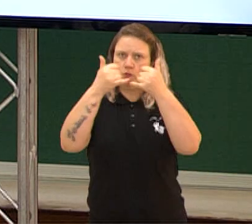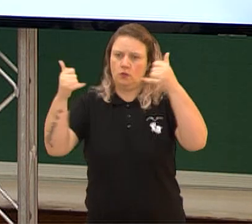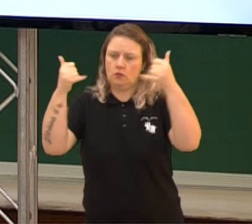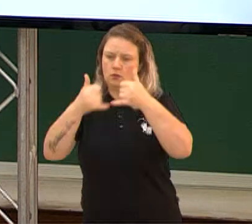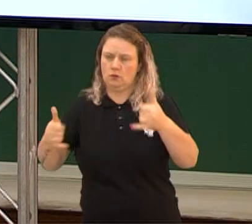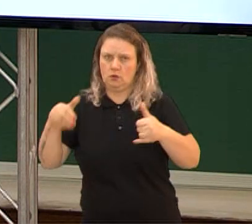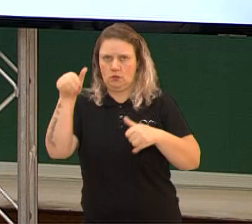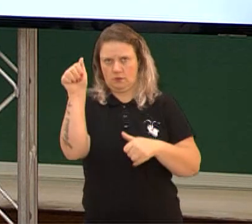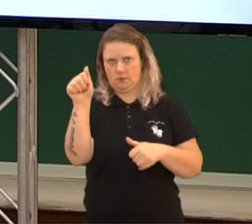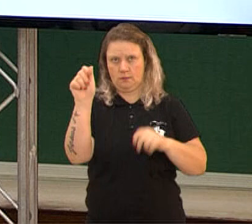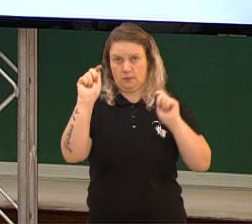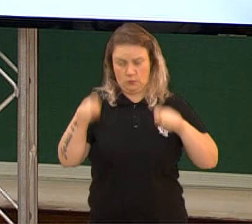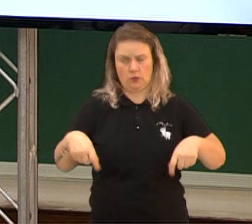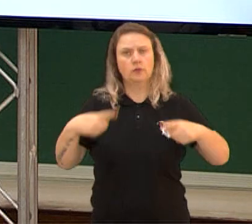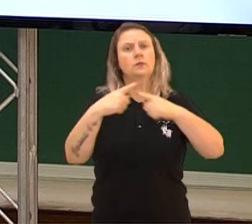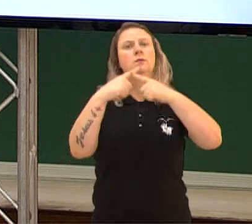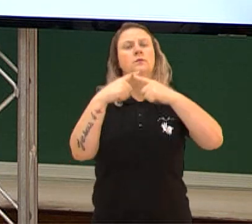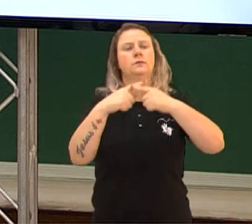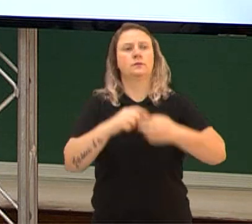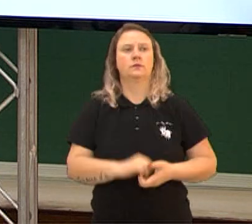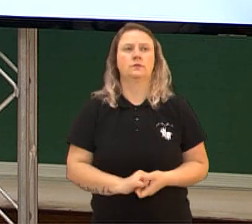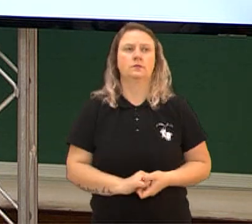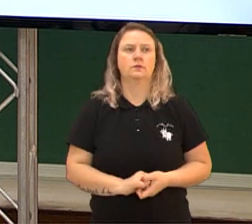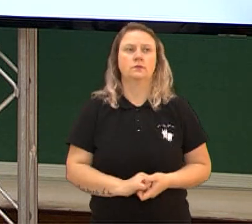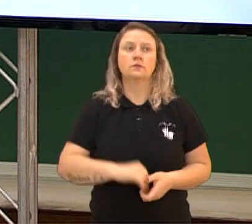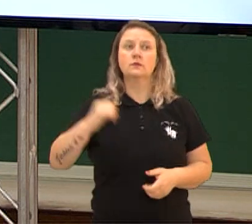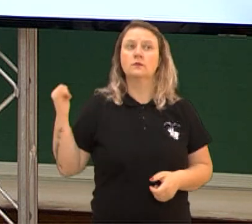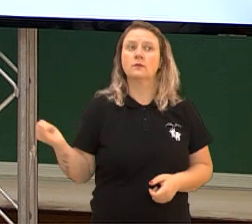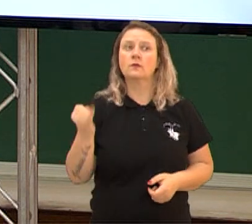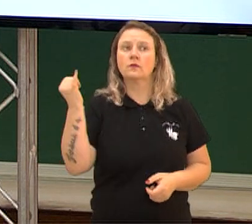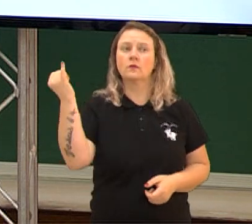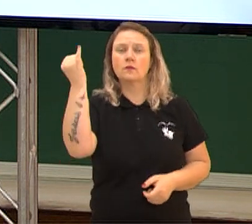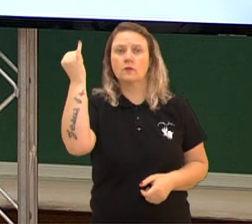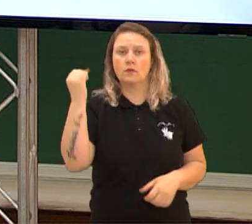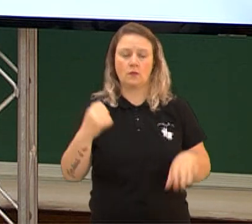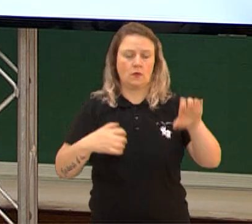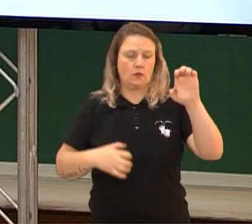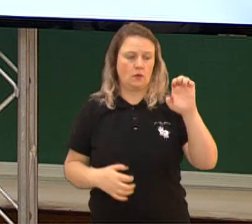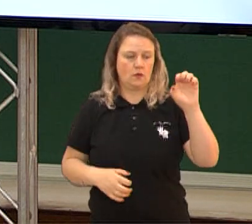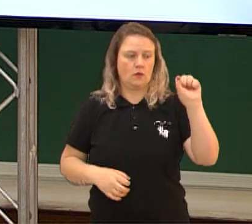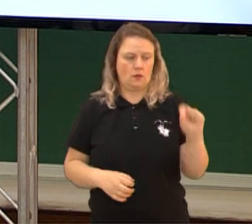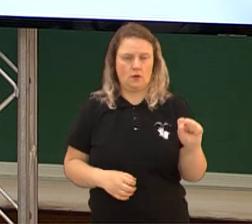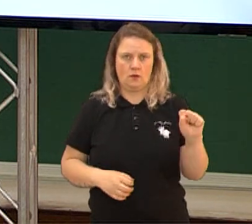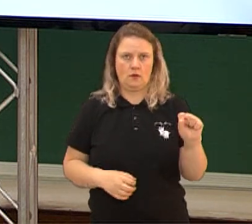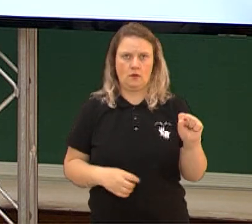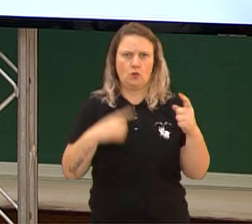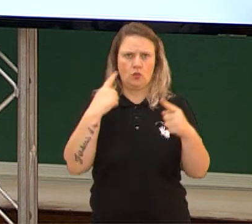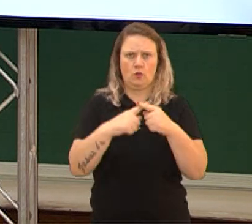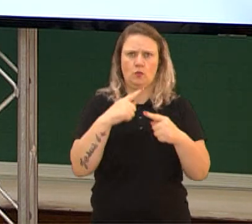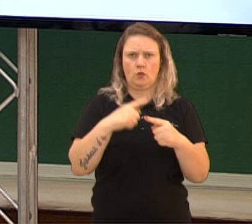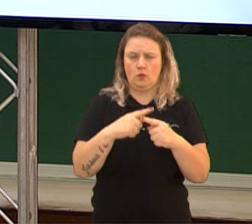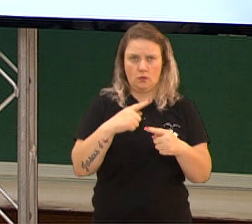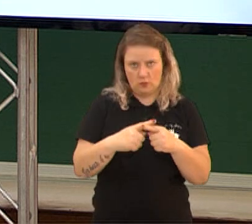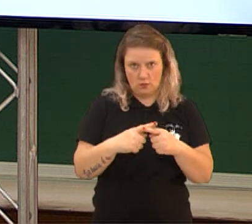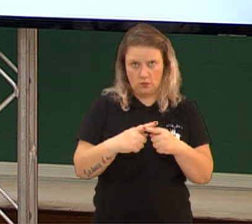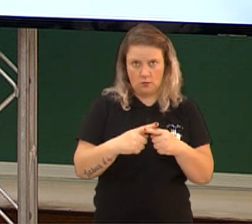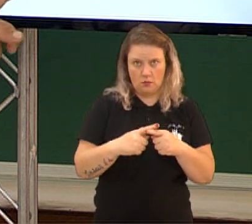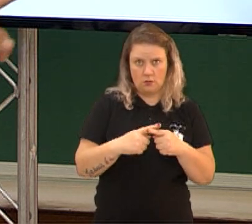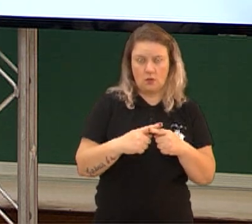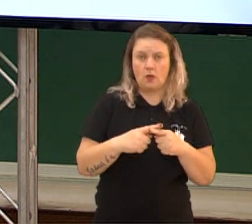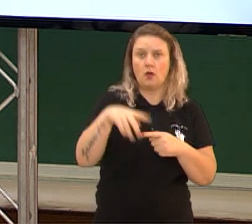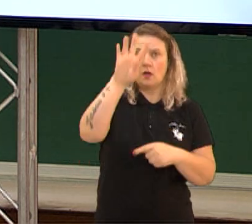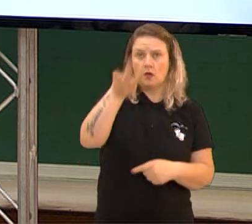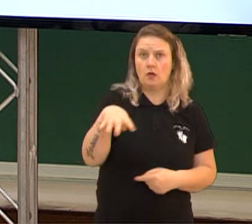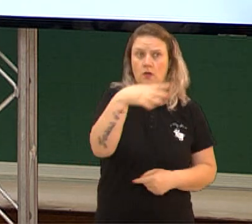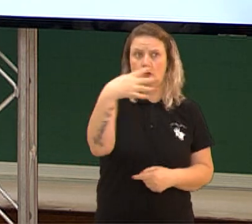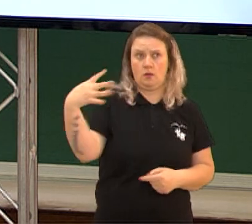posso multiplicar, tá certo? Ó, que importante. Ou seja, quando eu faço essa multiplicação, essa matriz Q